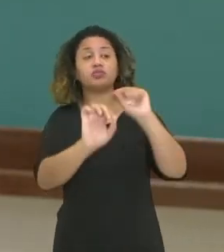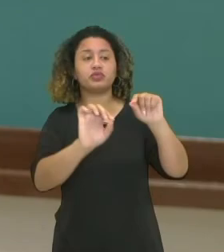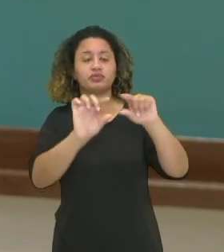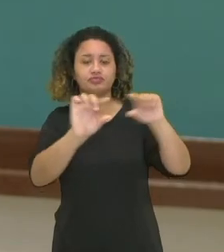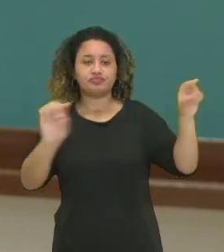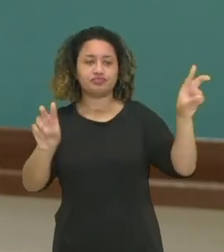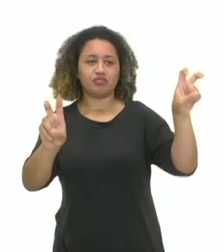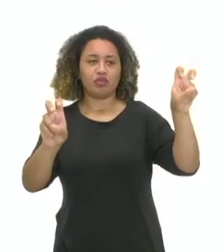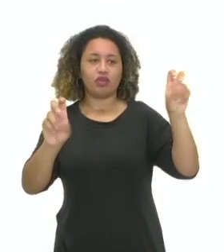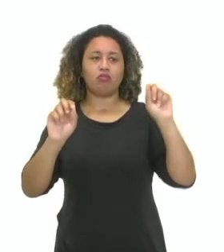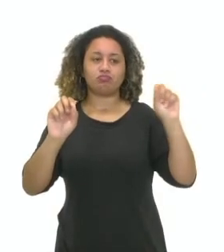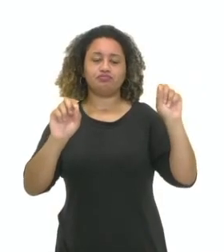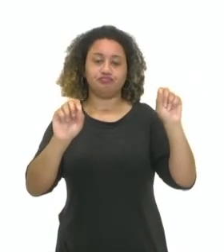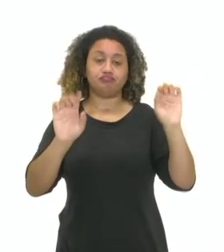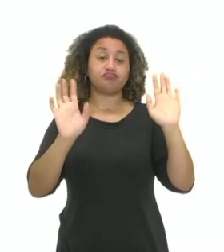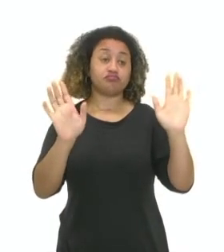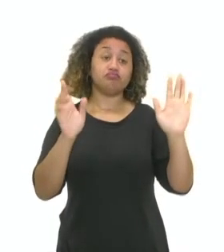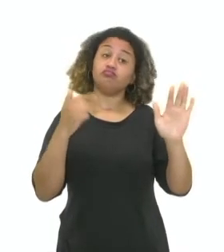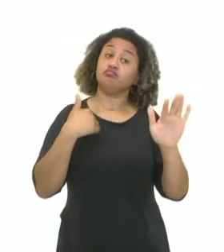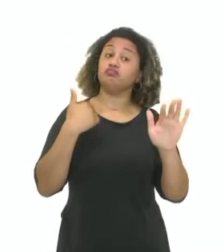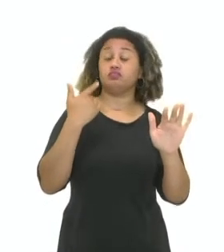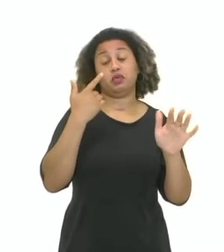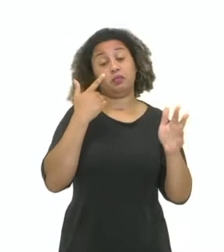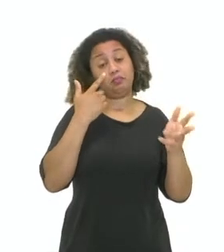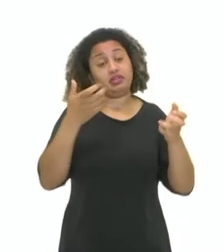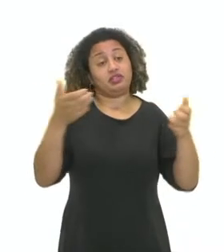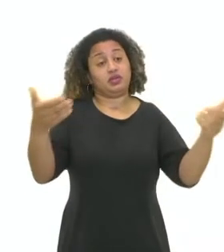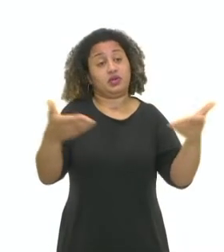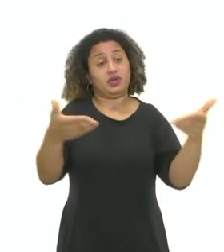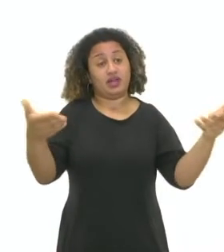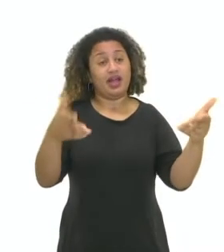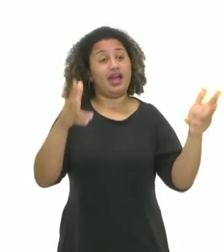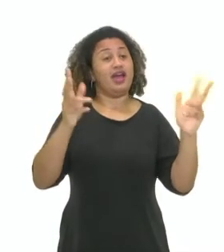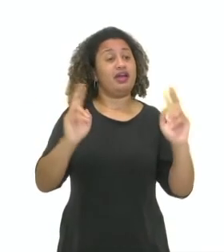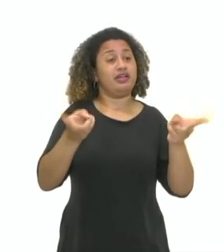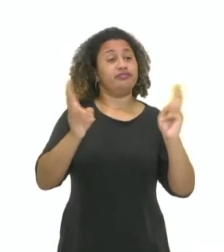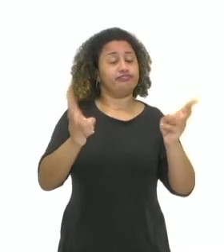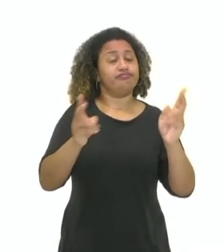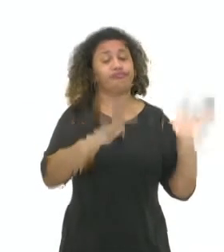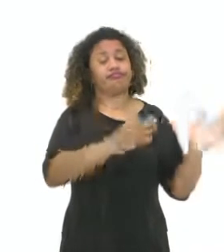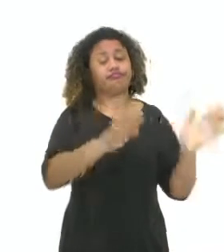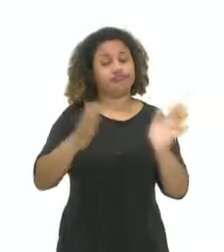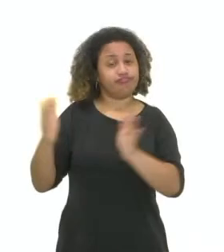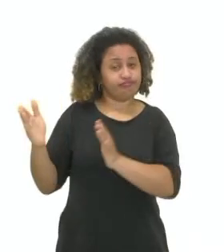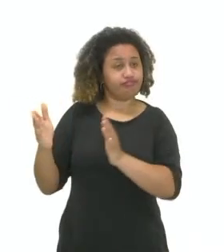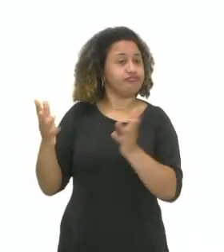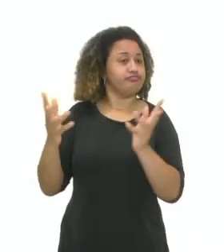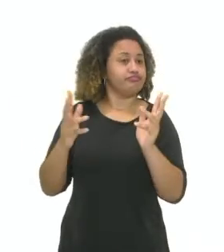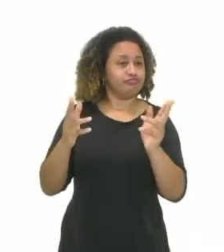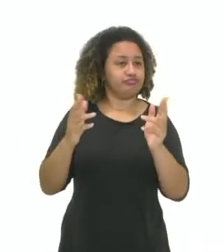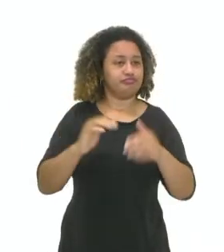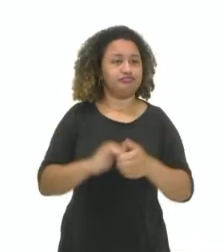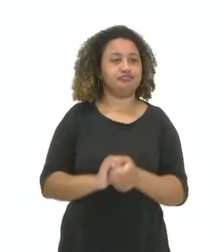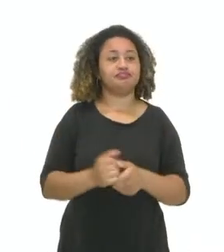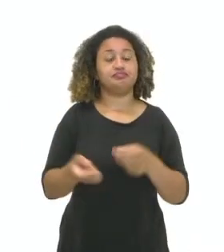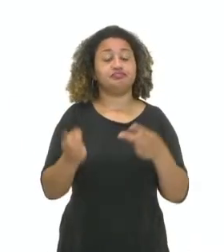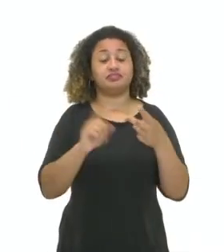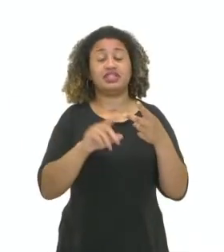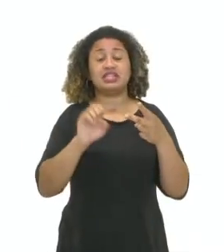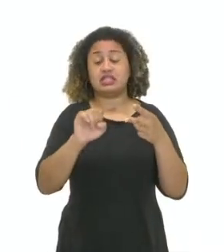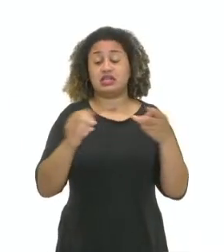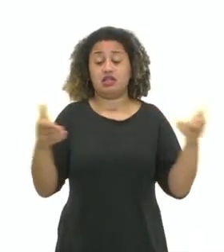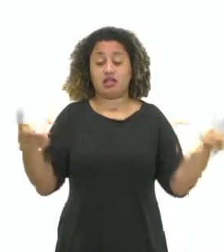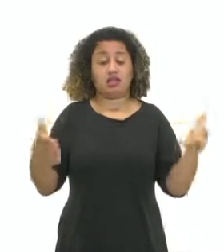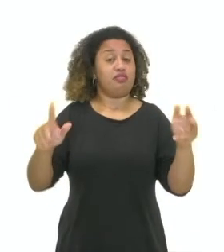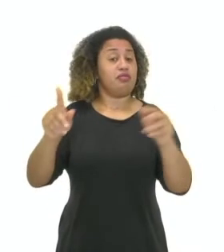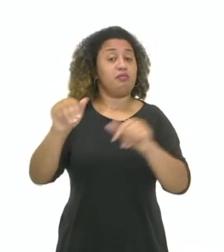trechinho aqui, ó. Bem considerada a atualidade é a mesma em todas as datas, tá? Se a atualidade